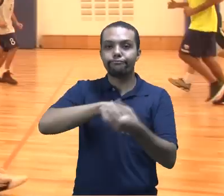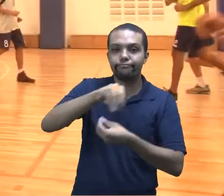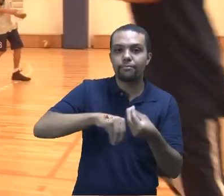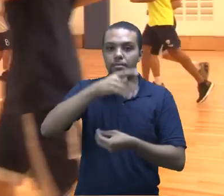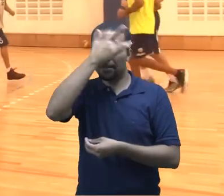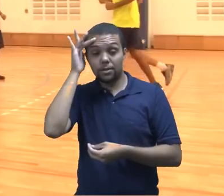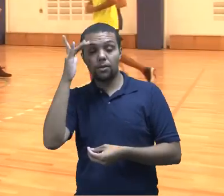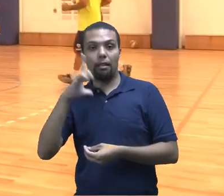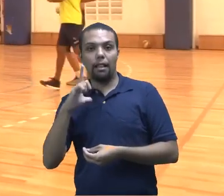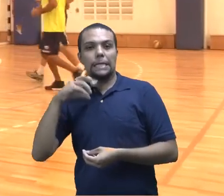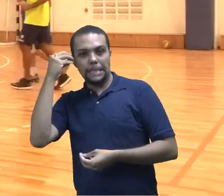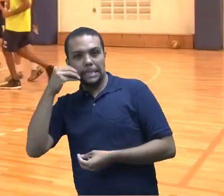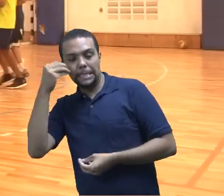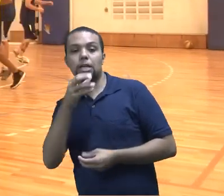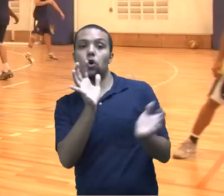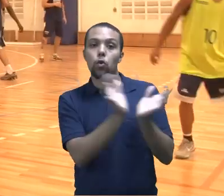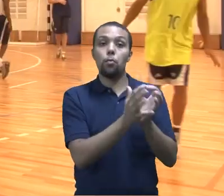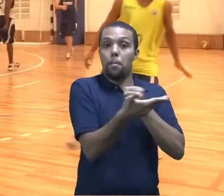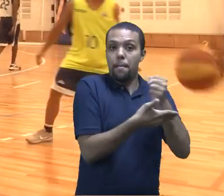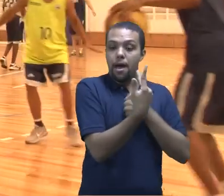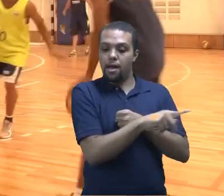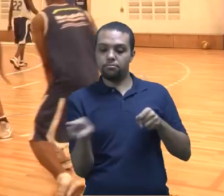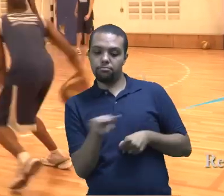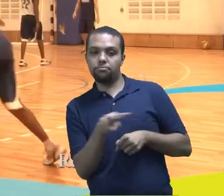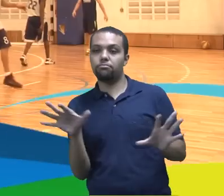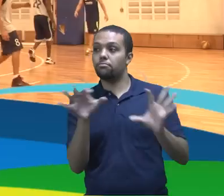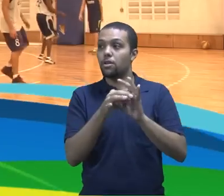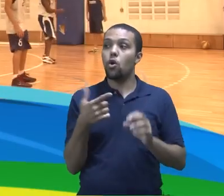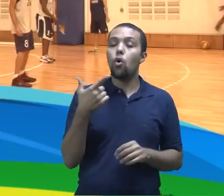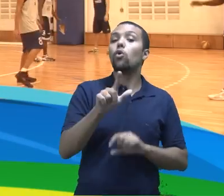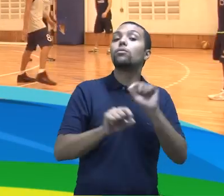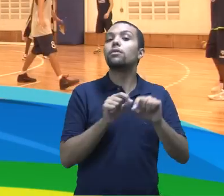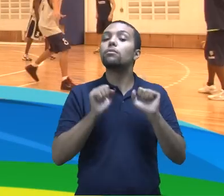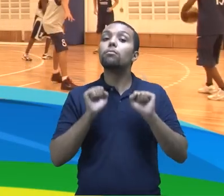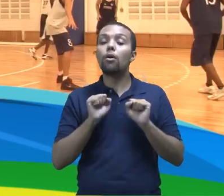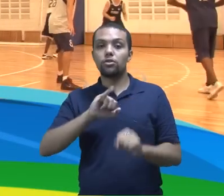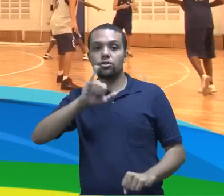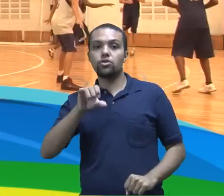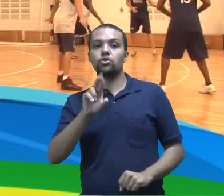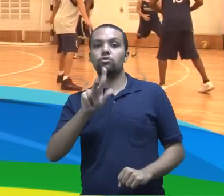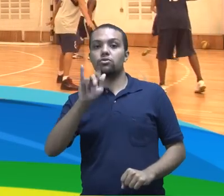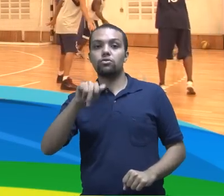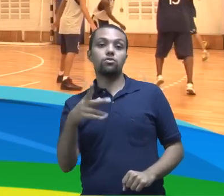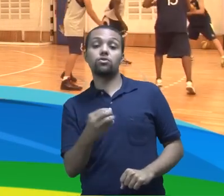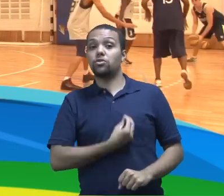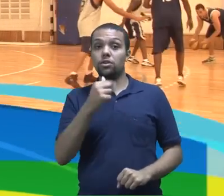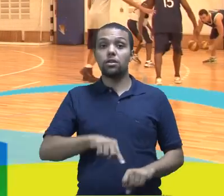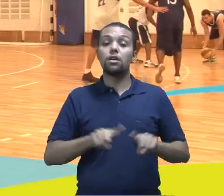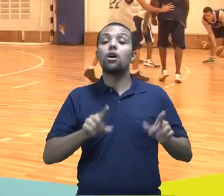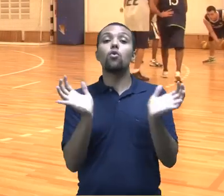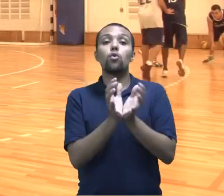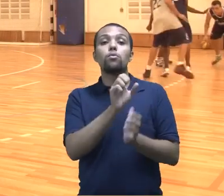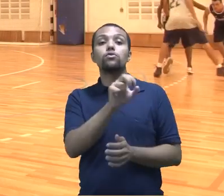de jogadores experientes com garotos da categoria de base. E uma outra aposta também pode ser Jorginho, um jogador que nem está